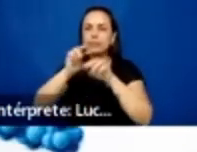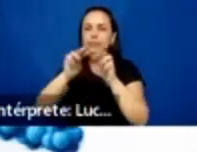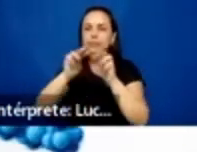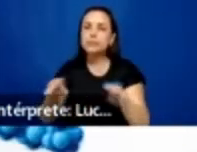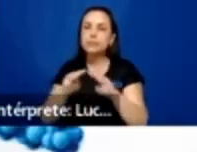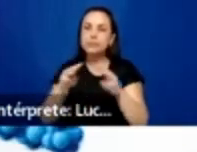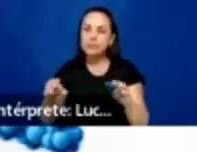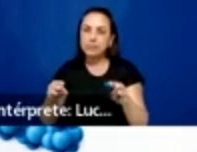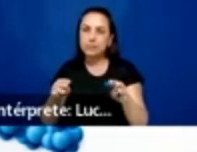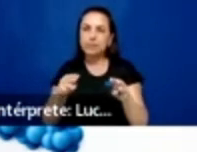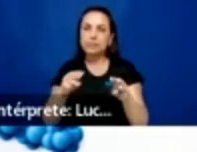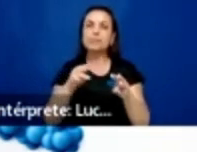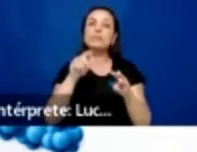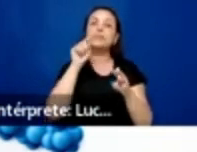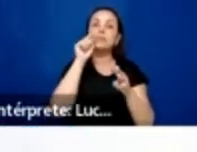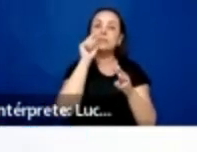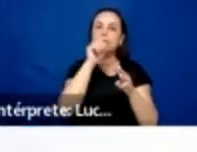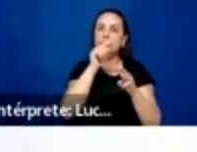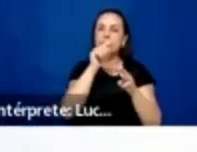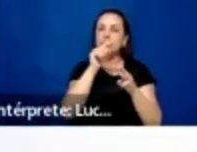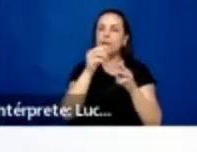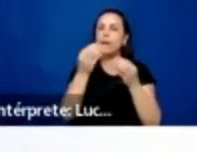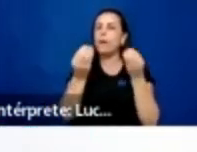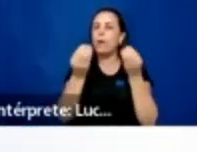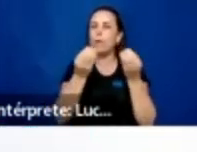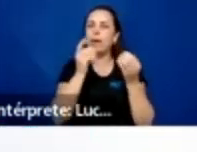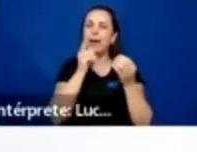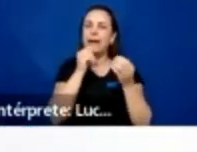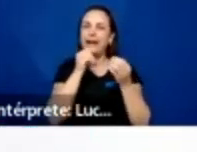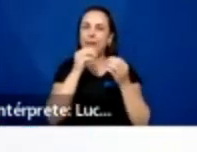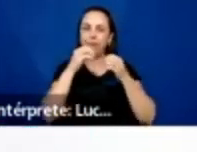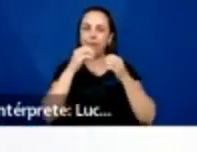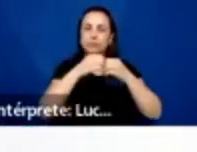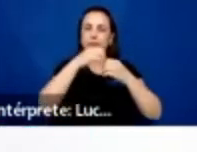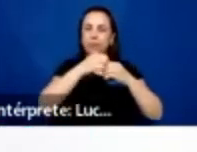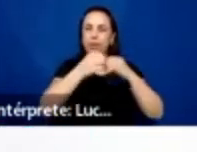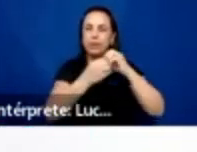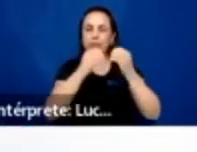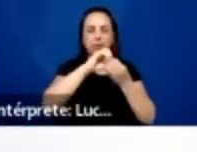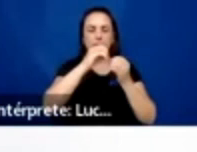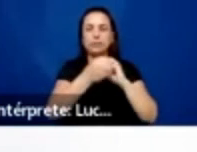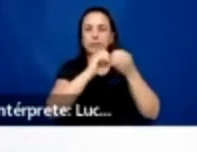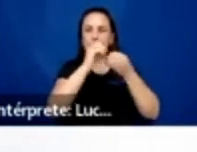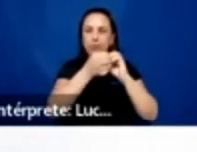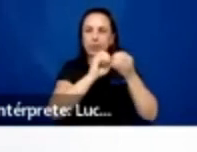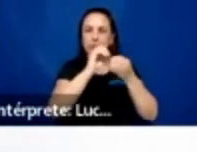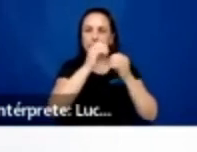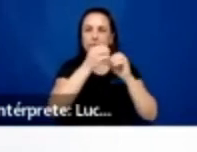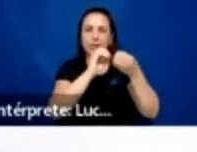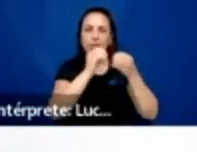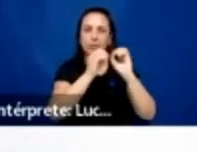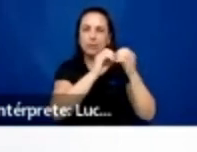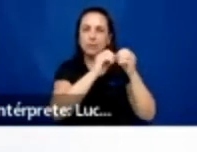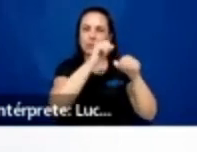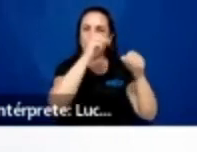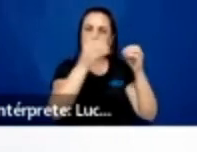certo? Quando você magnetiza, ela quebra esse cluster. E aí nós teremos uma